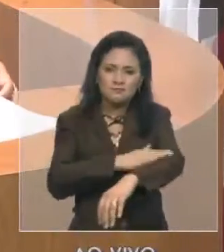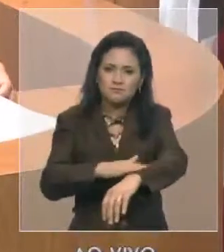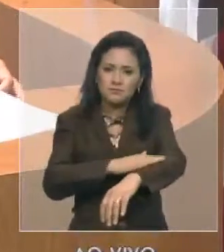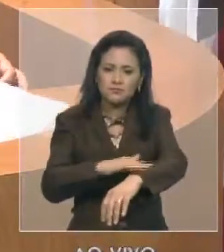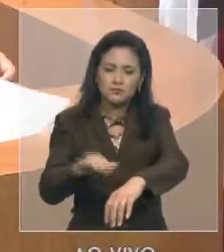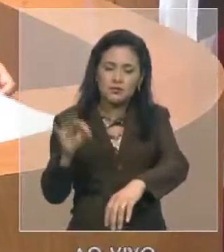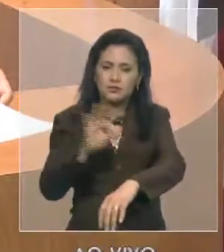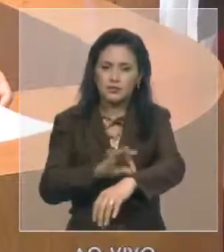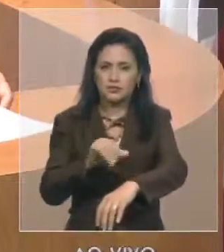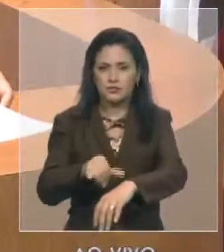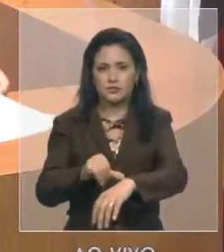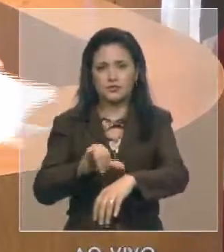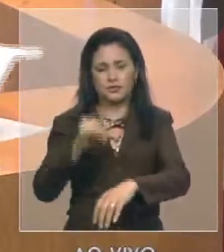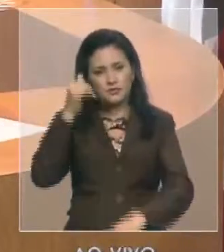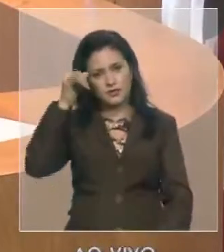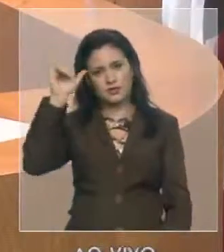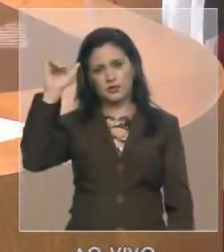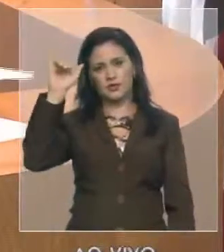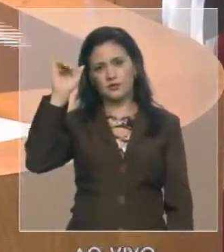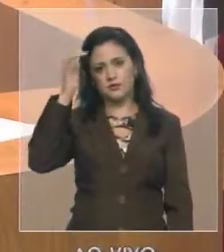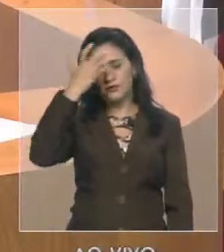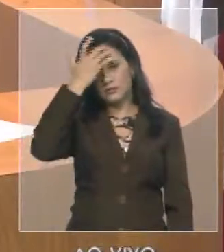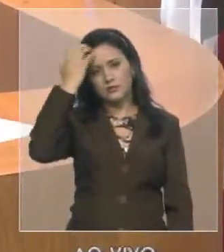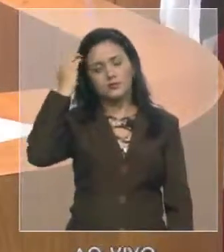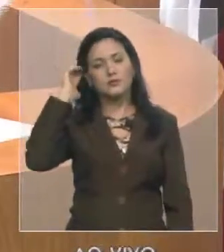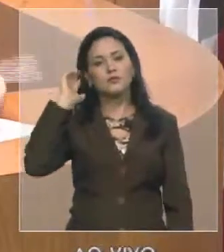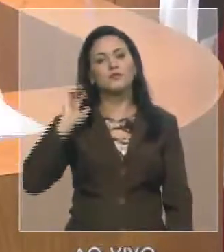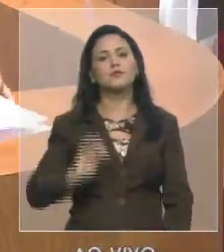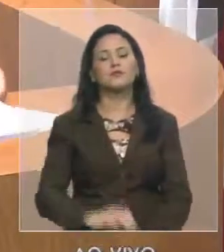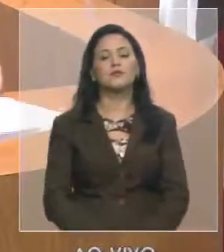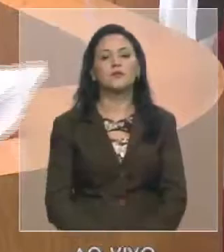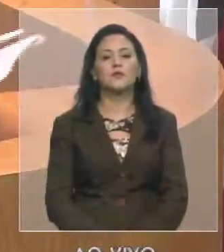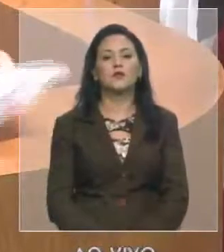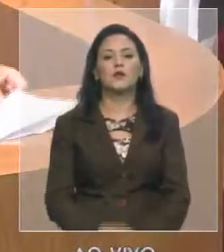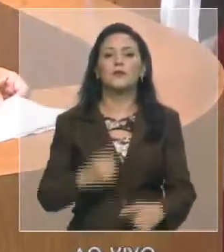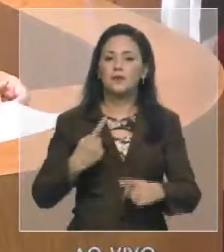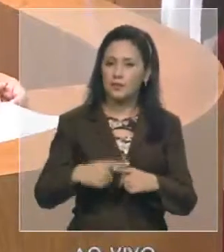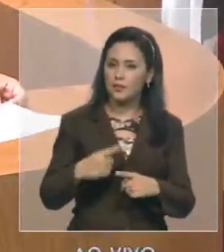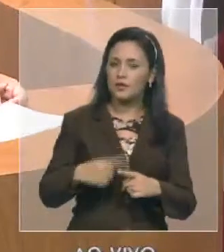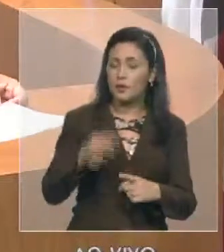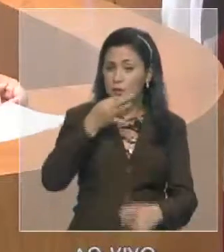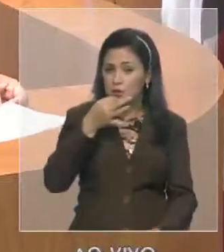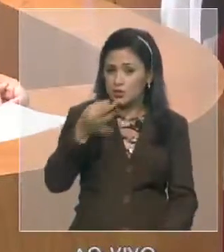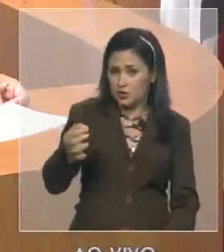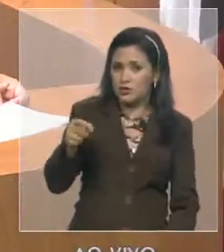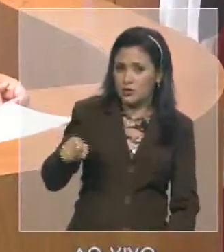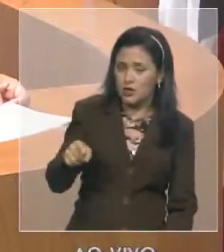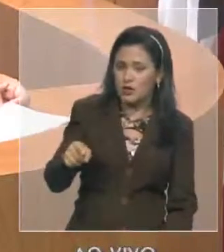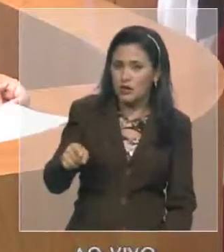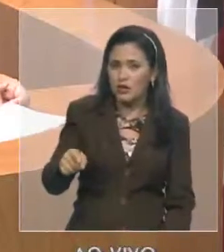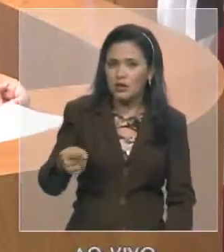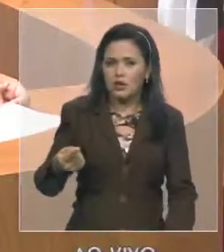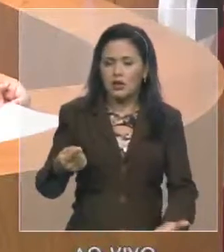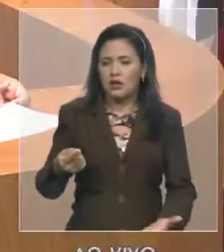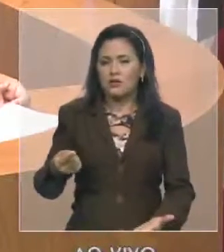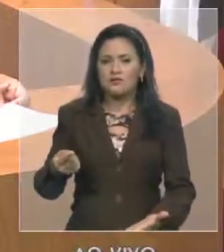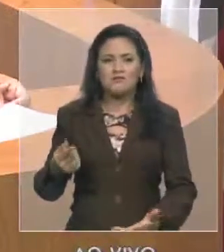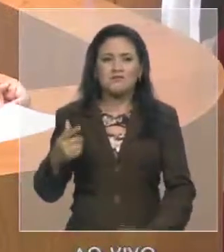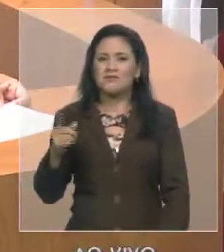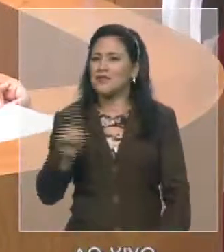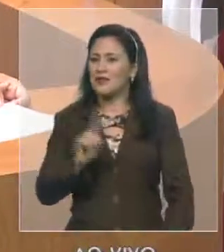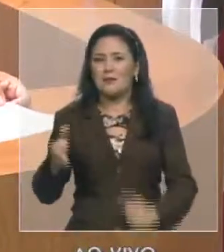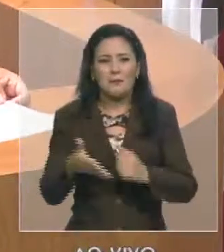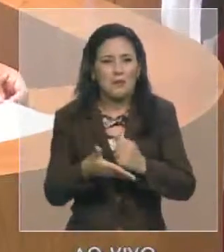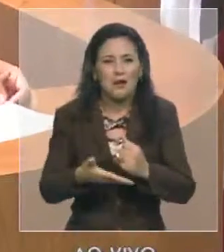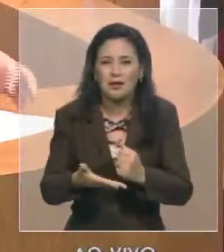é o agrotóxico, assim como é a ração animal, assim como é o refrigerante, deputado Marco Aurélio. Ele aumentou o